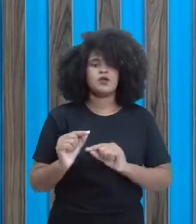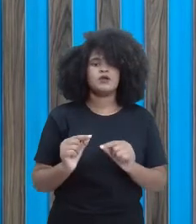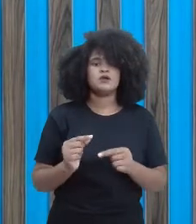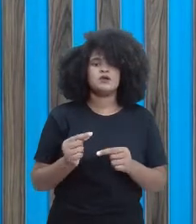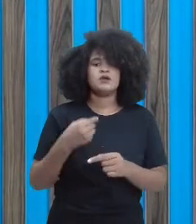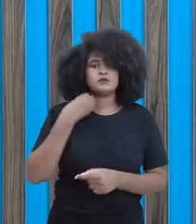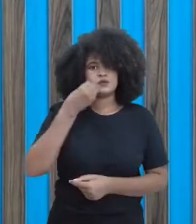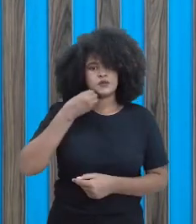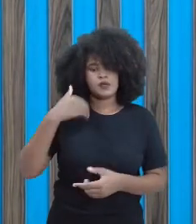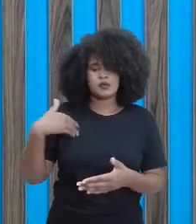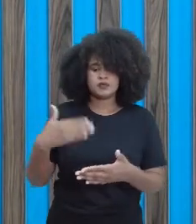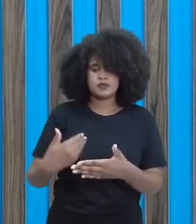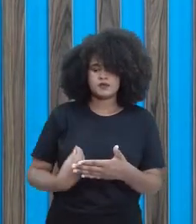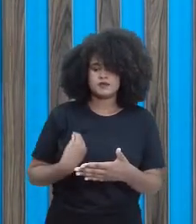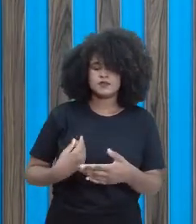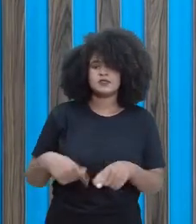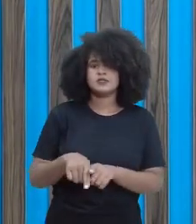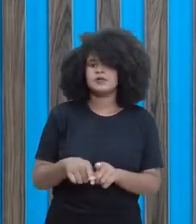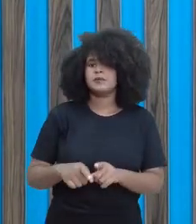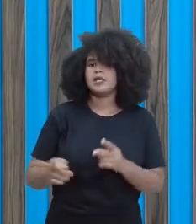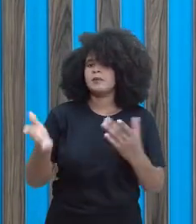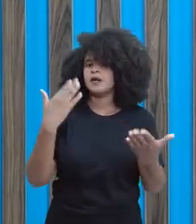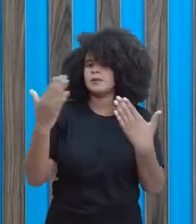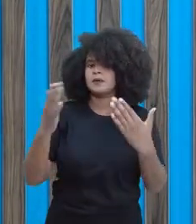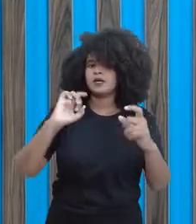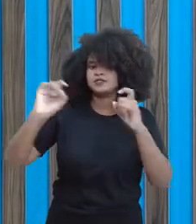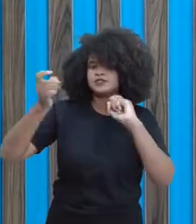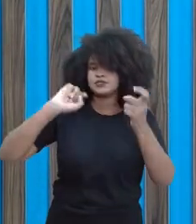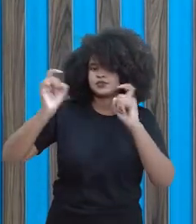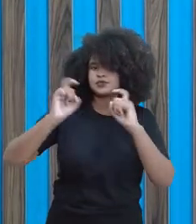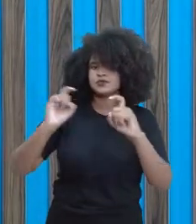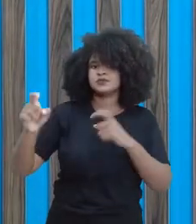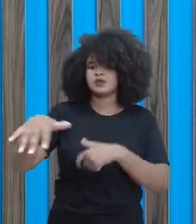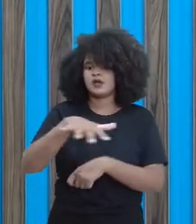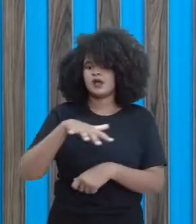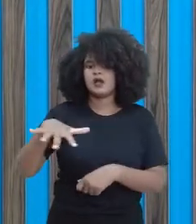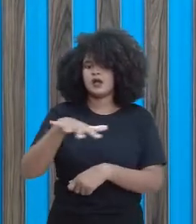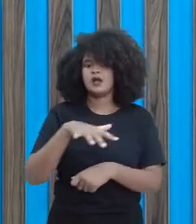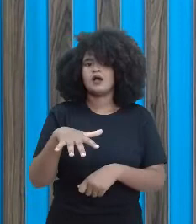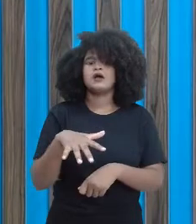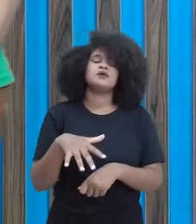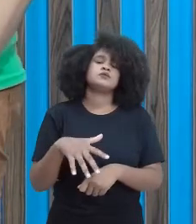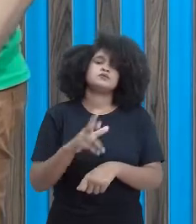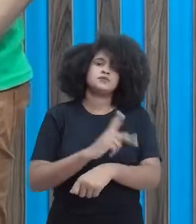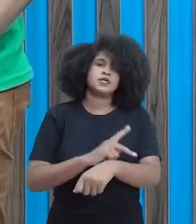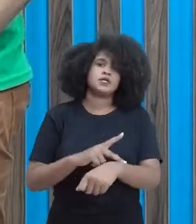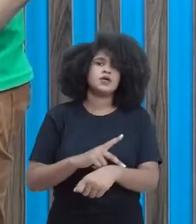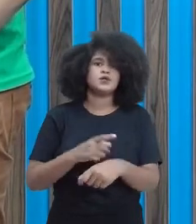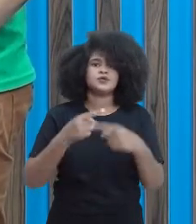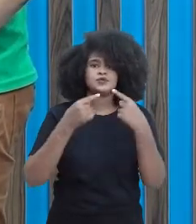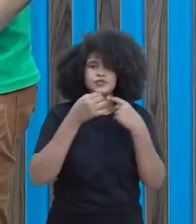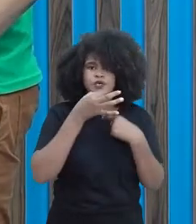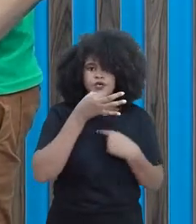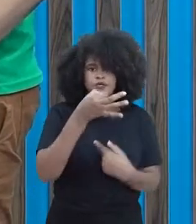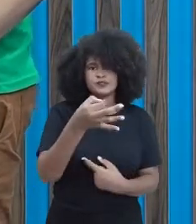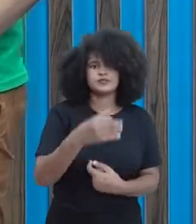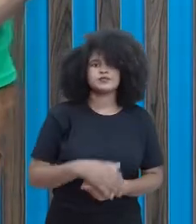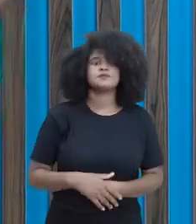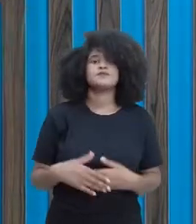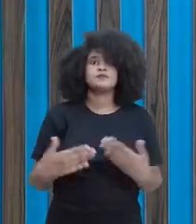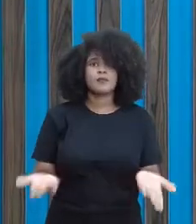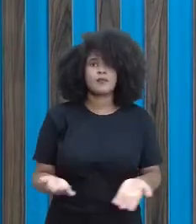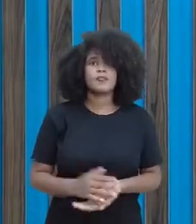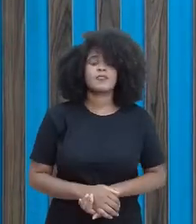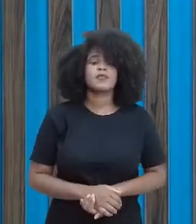vida e as discussões dos aspectos chaves da pedagogia crítica, certo? Então, é com essa